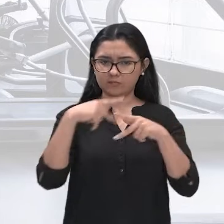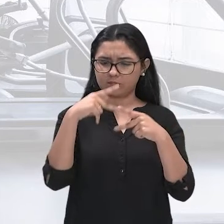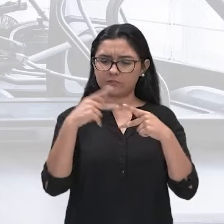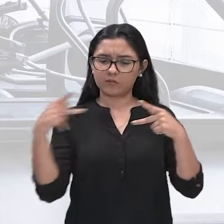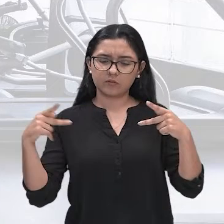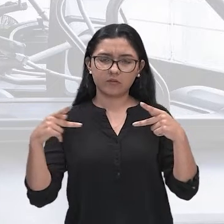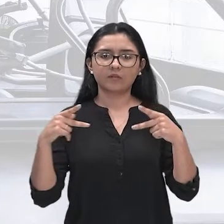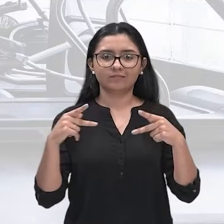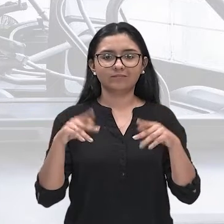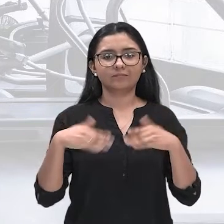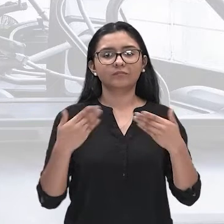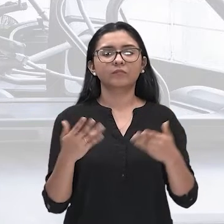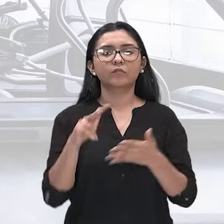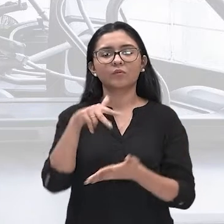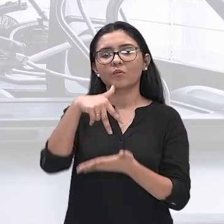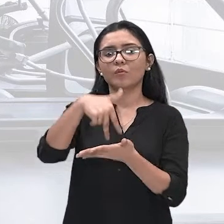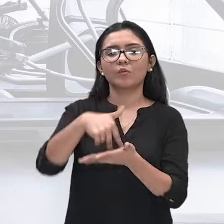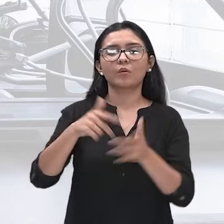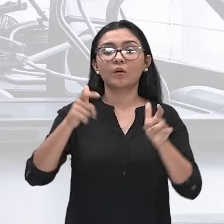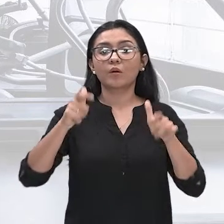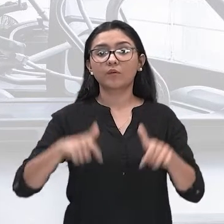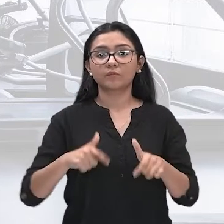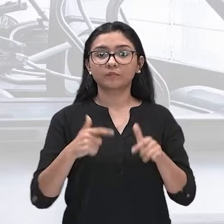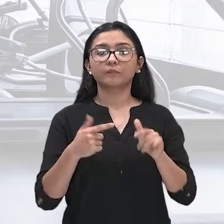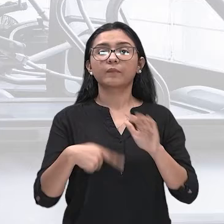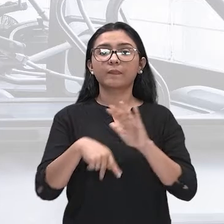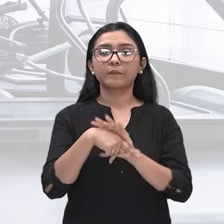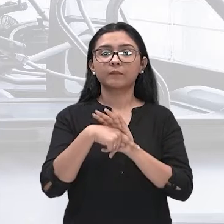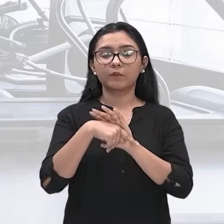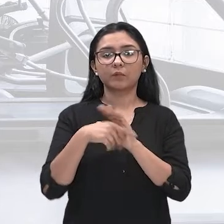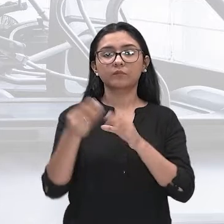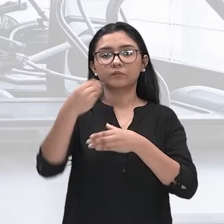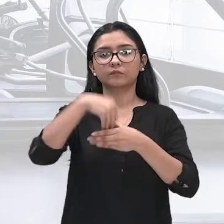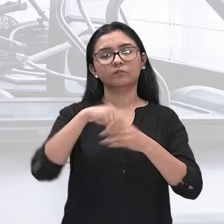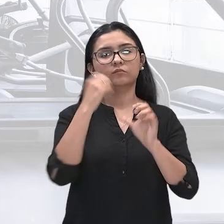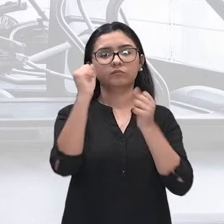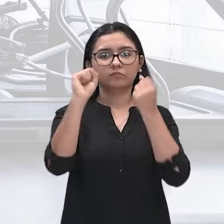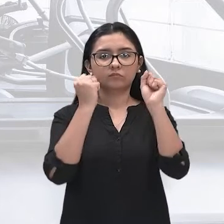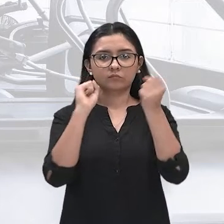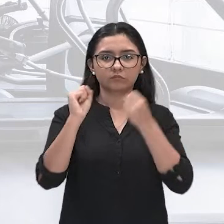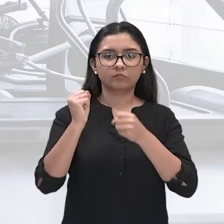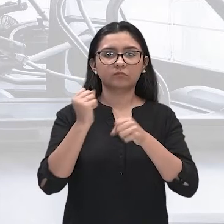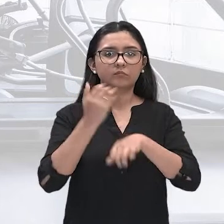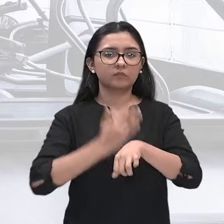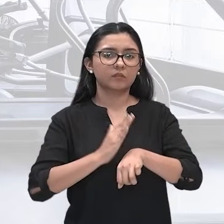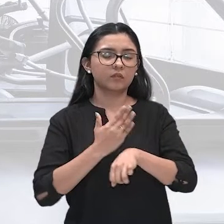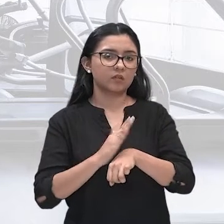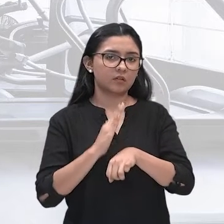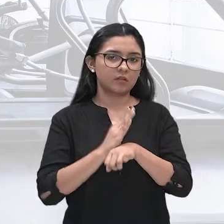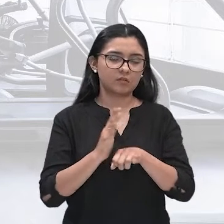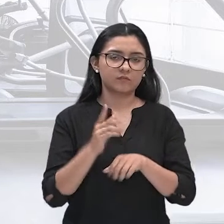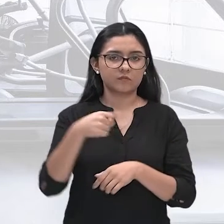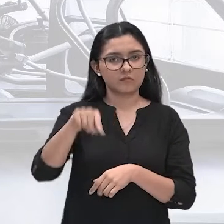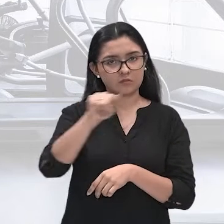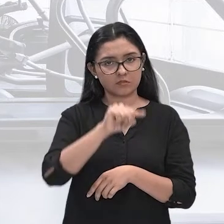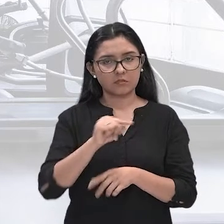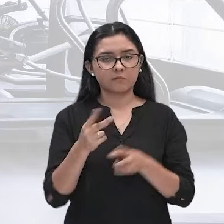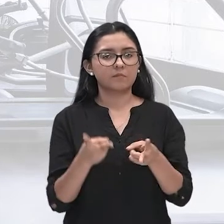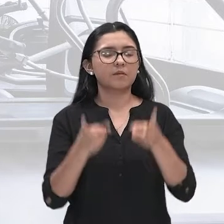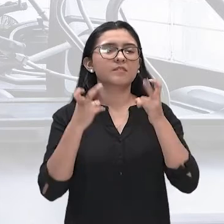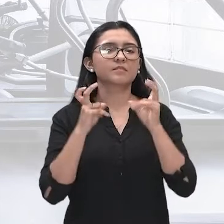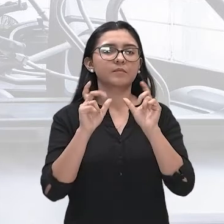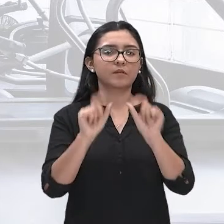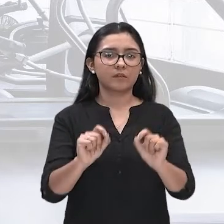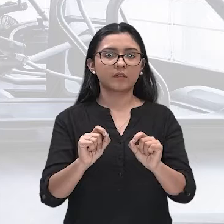outro lugar, não é mesmo? Então, nas academias, na atividade física, a gente vai ver durante a aula o quanto